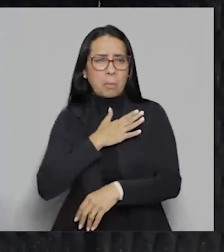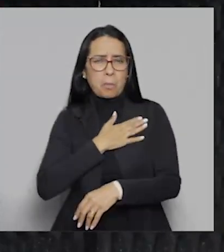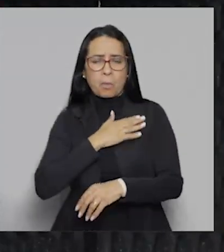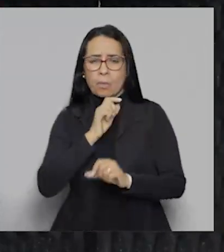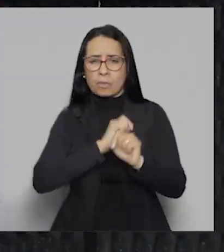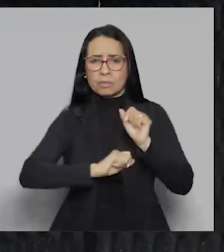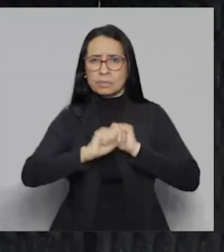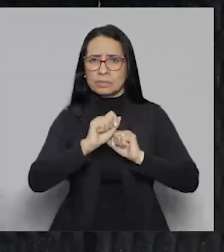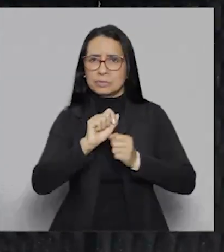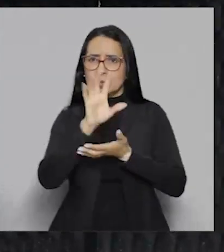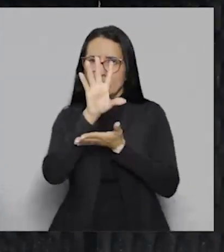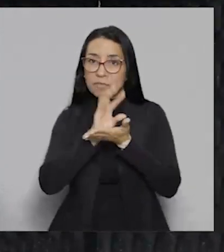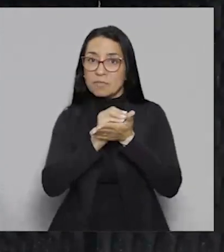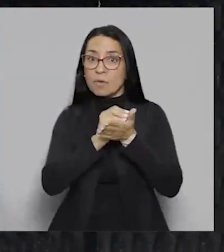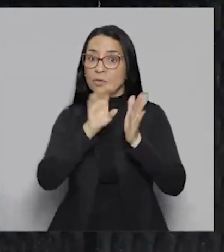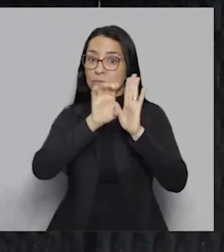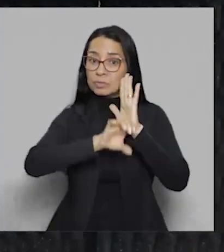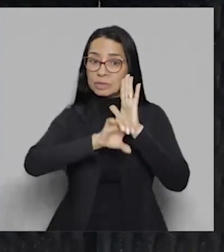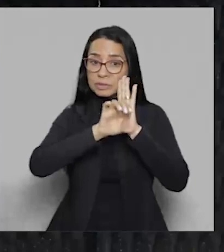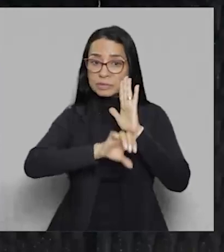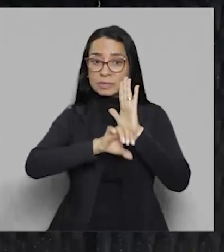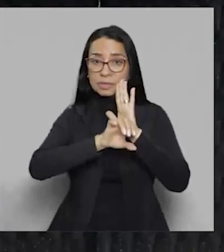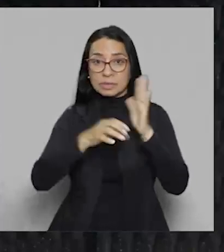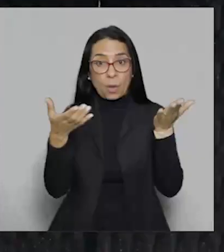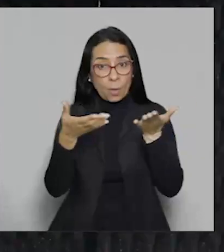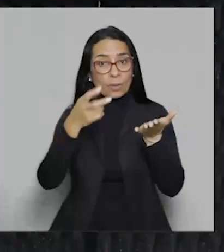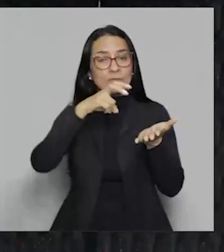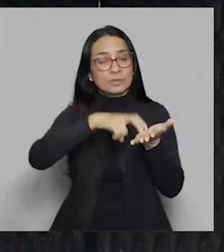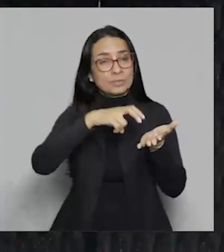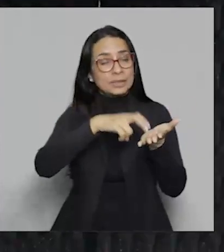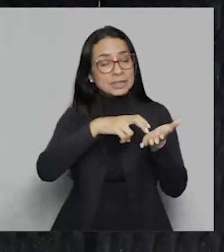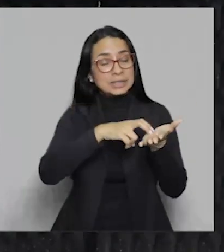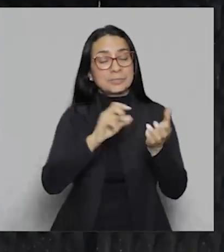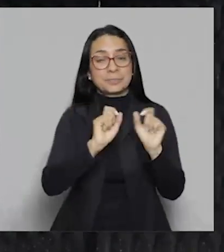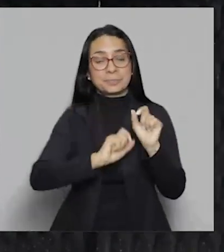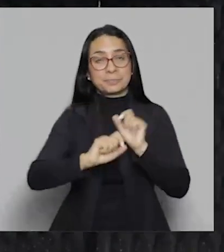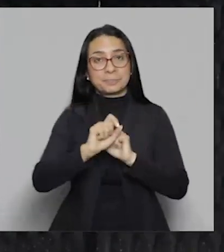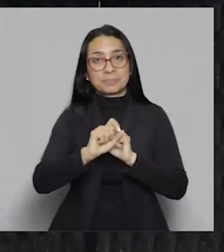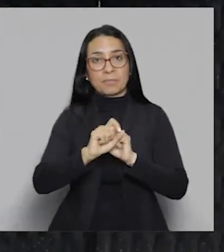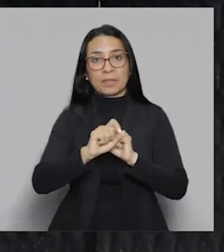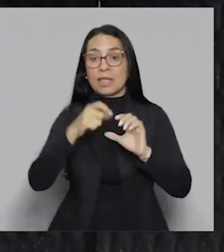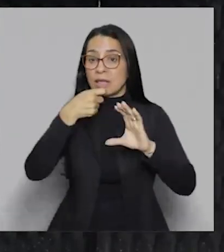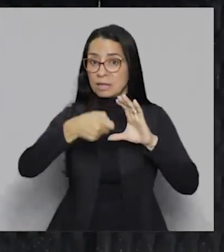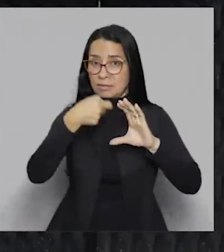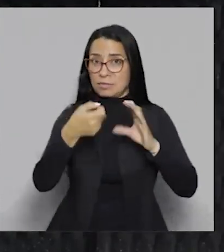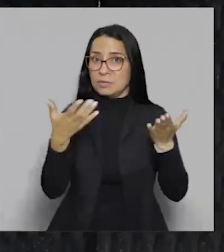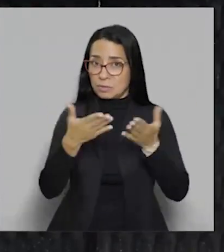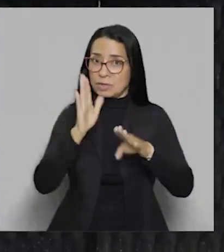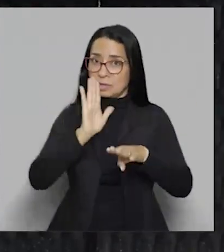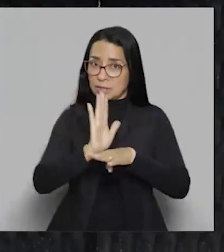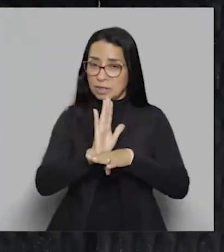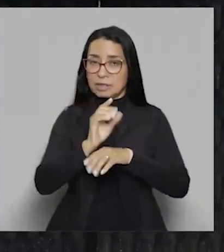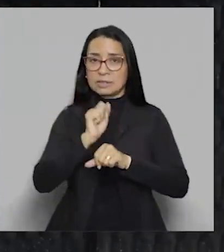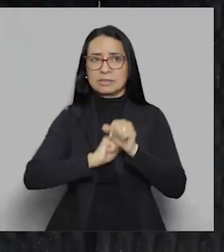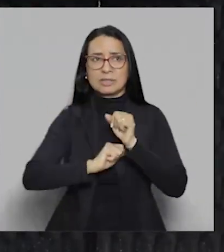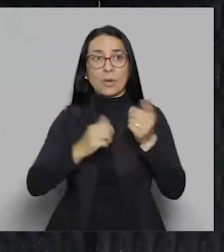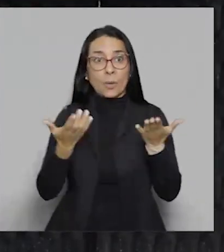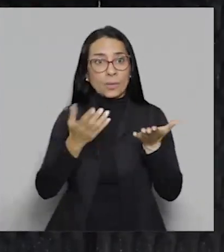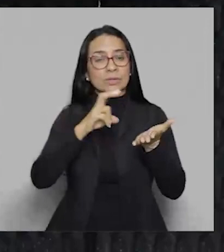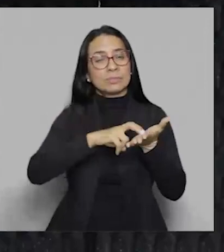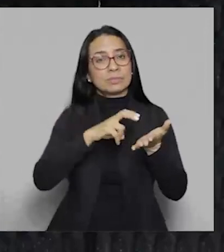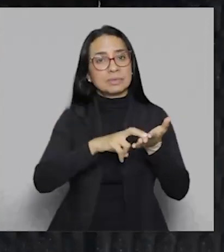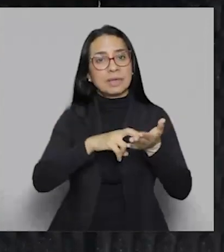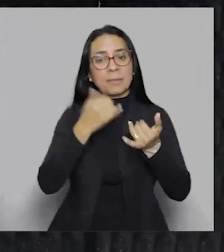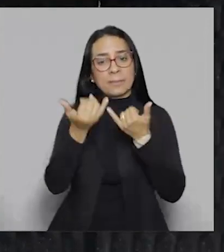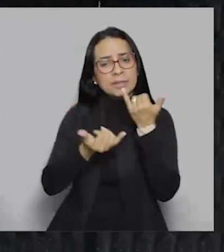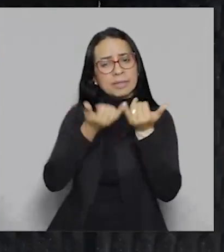manhã, né, eu estou gravando o vídeo nesse momento à tarde, ele vai passar em qualquer horário para vocês. Hoje pela manhã eu brinquei com as meninas, pedindo para que